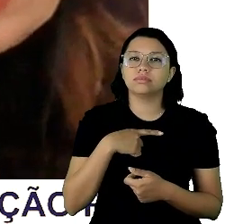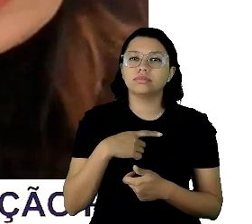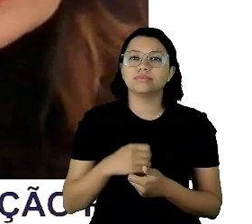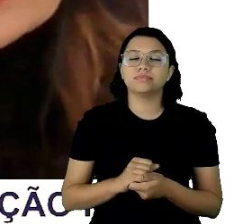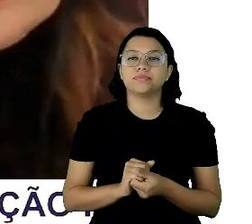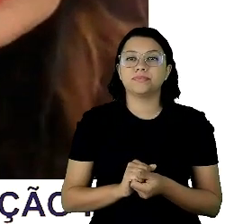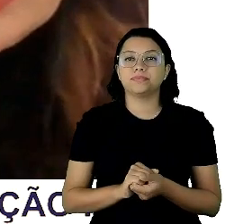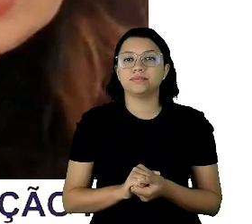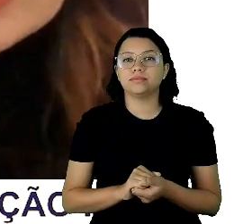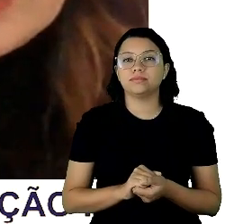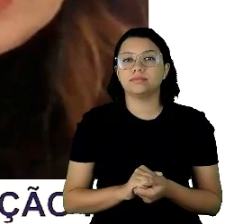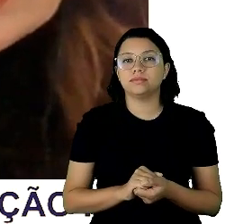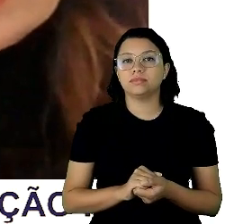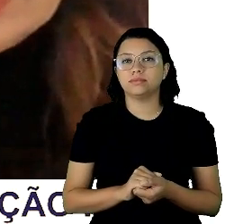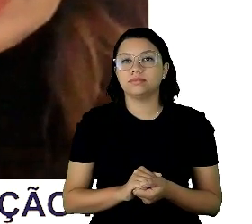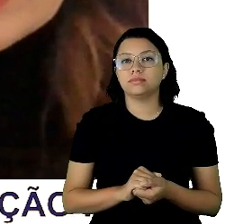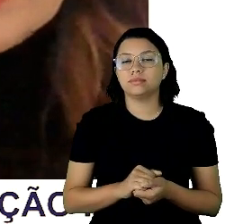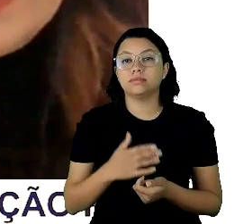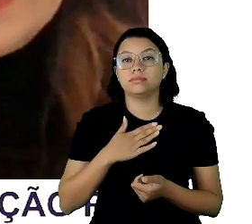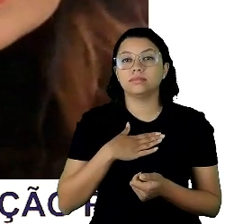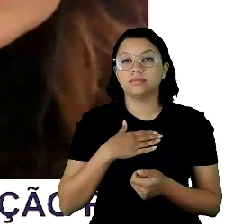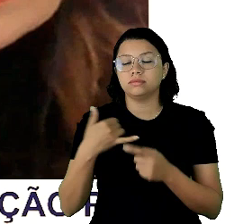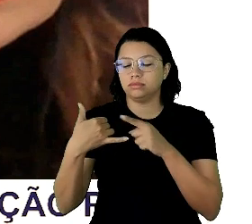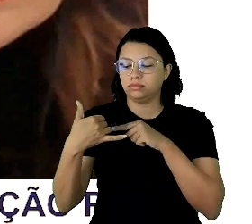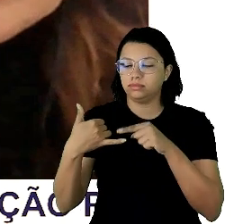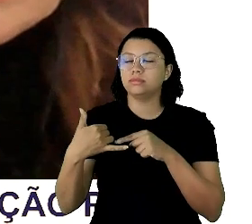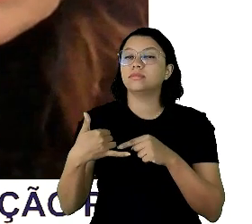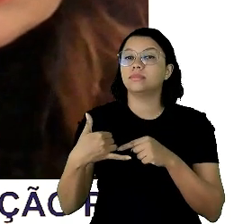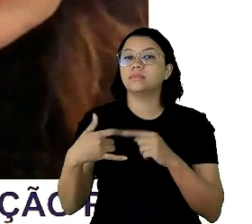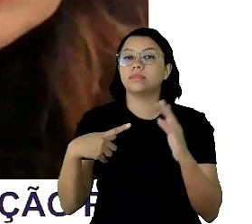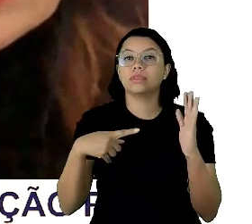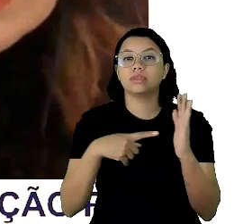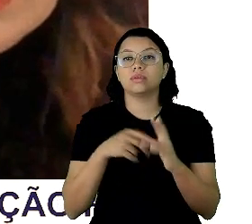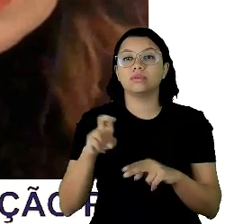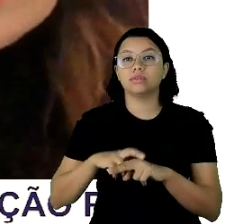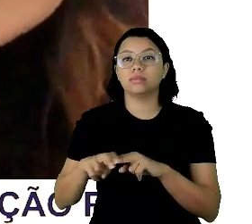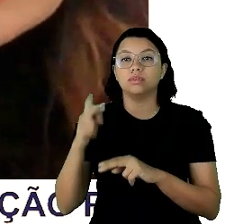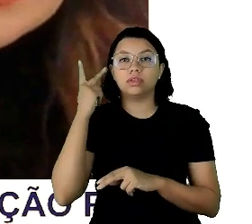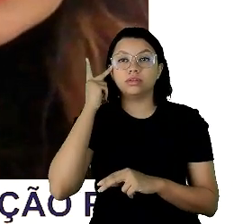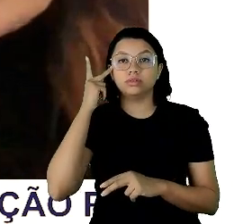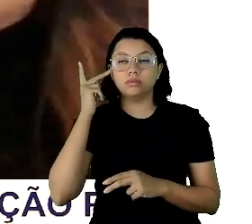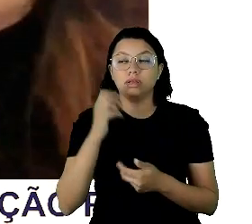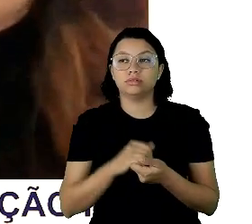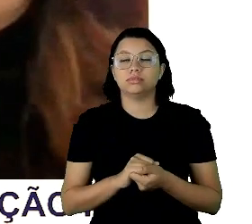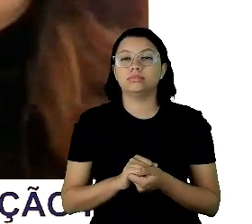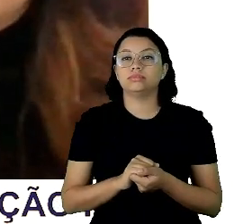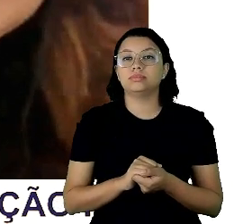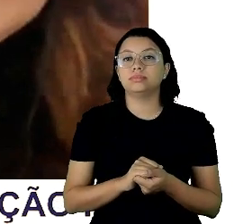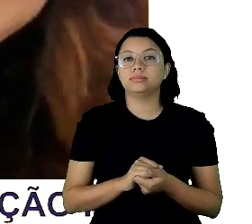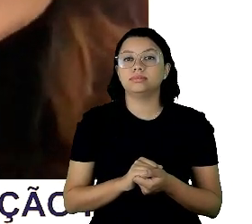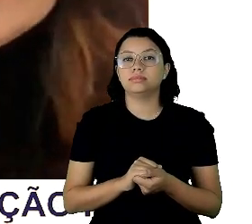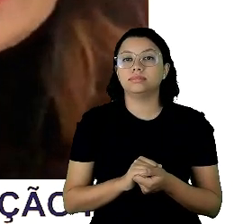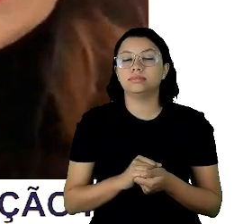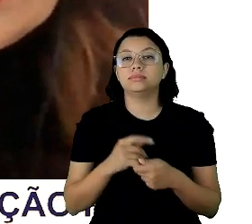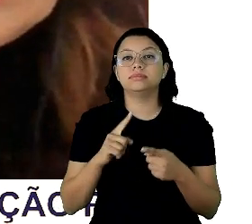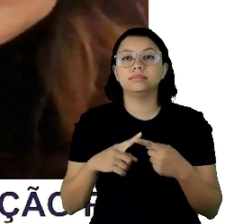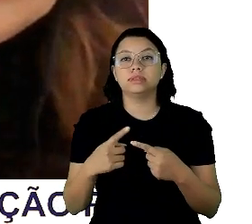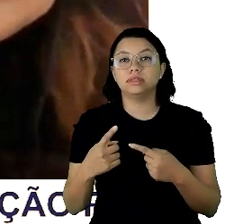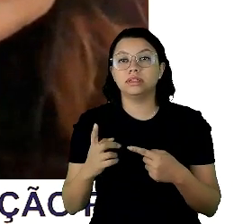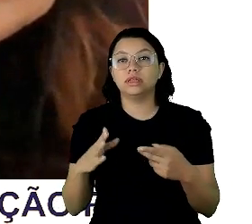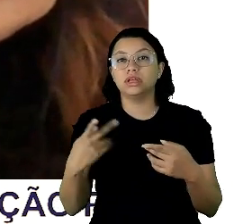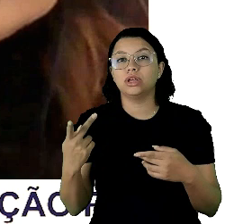nos meus contatos um número de disque denúncia no metrô de São Paulo, salvo engano. Mas quando a gente chega no metrô e vê que